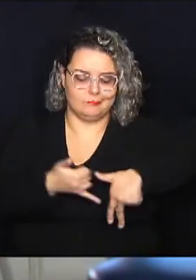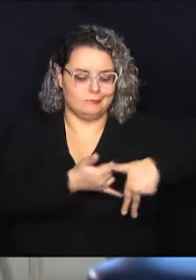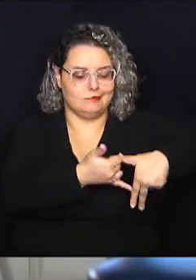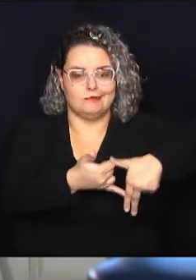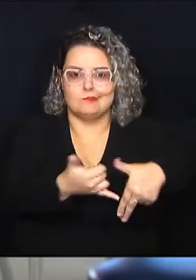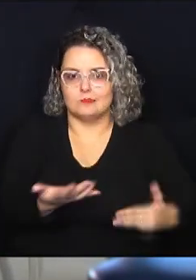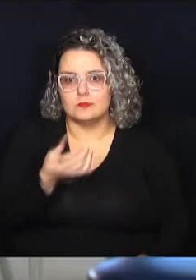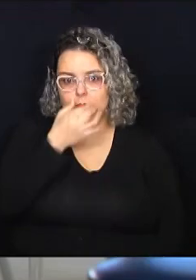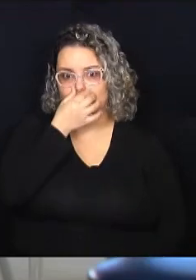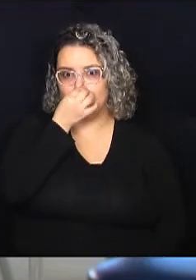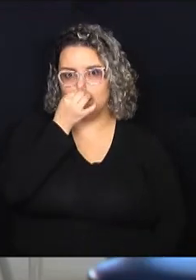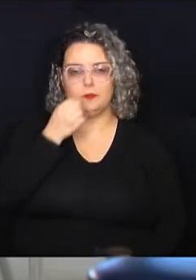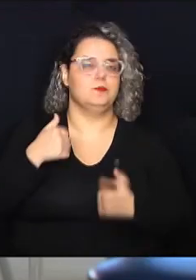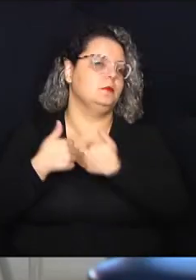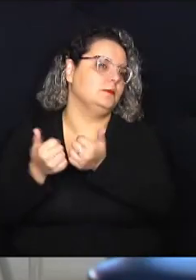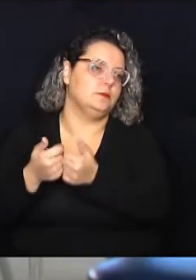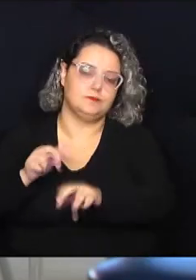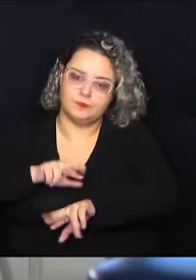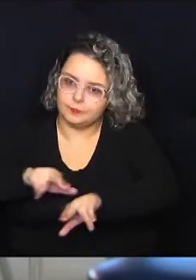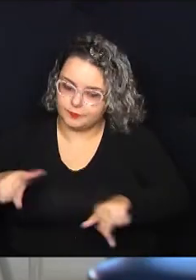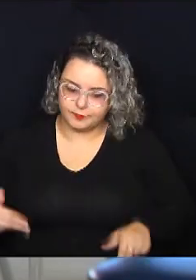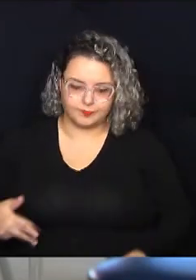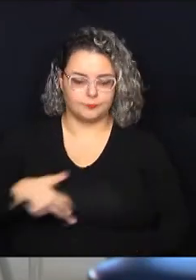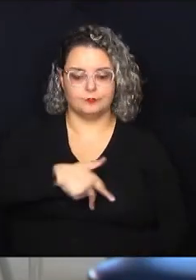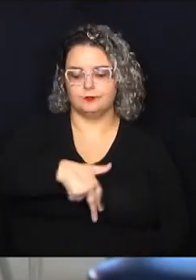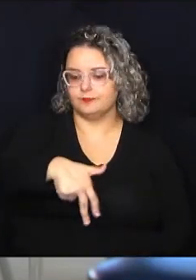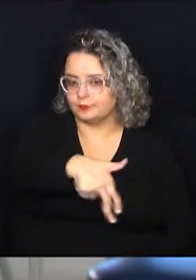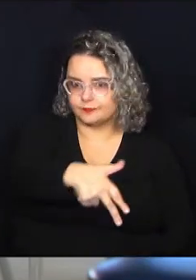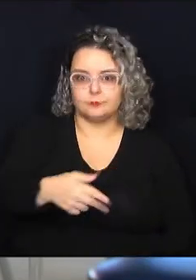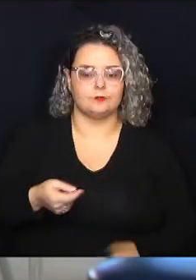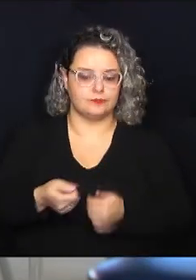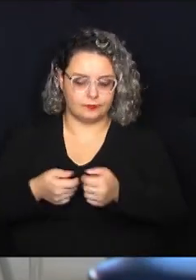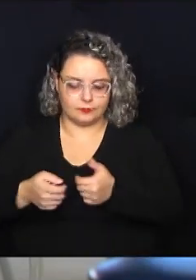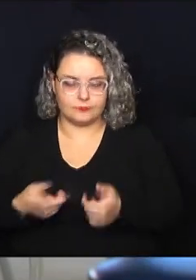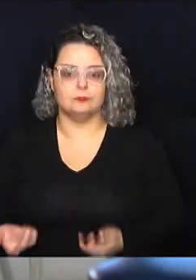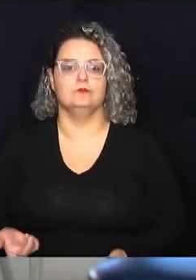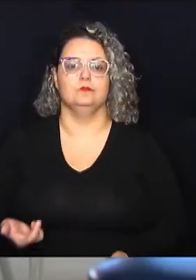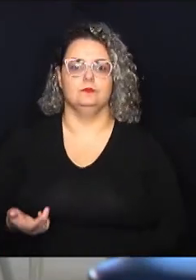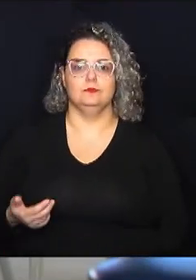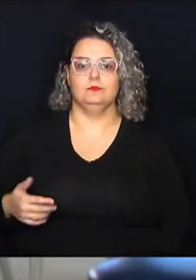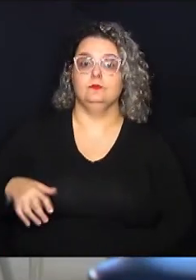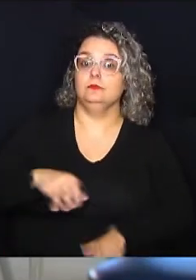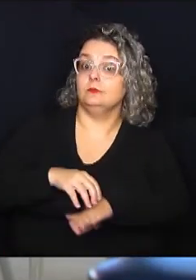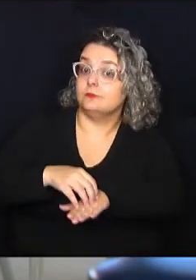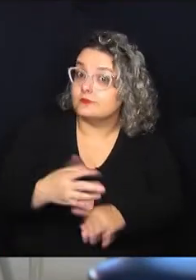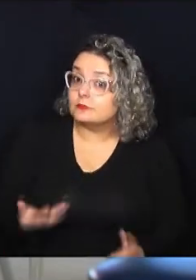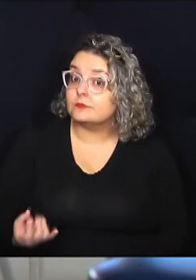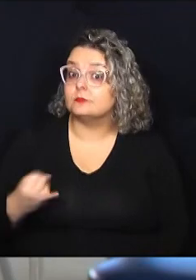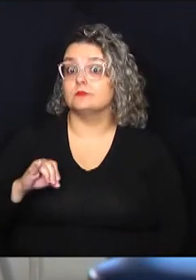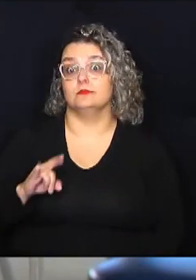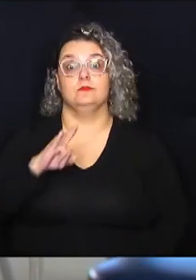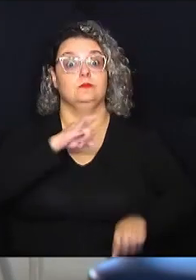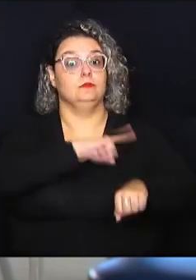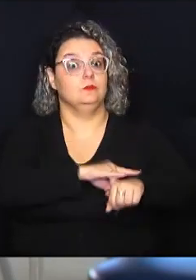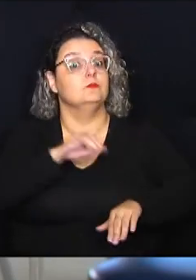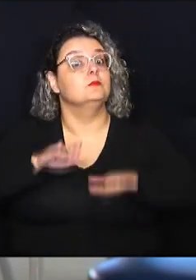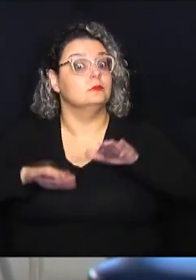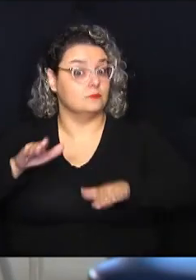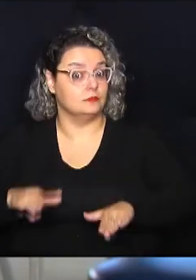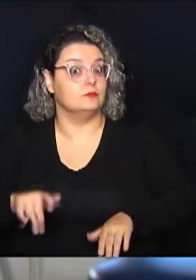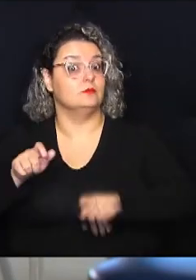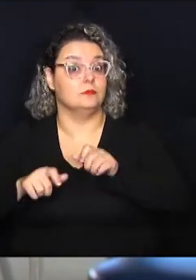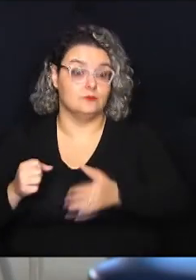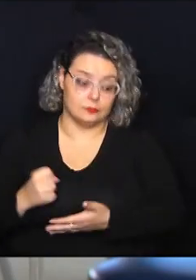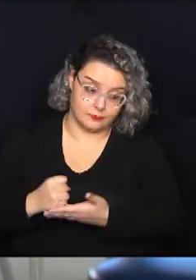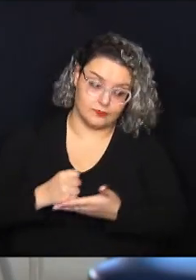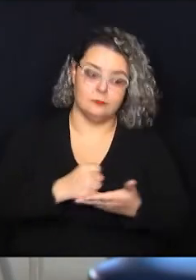se pega transporte público anda com ele mexe com ele durante esse trajeto se vai no banheiro Às vezes tem muitas pessoas que